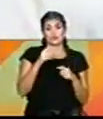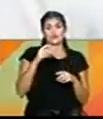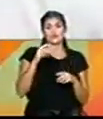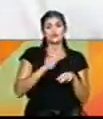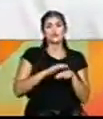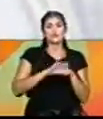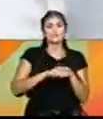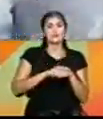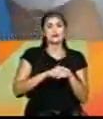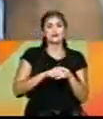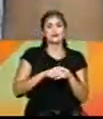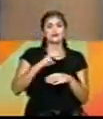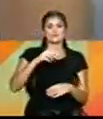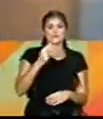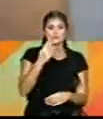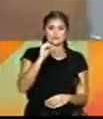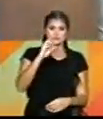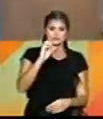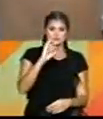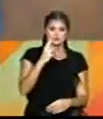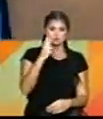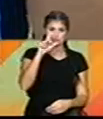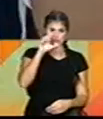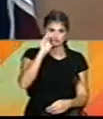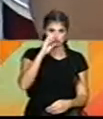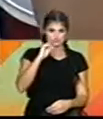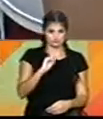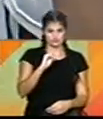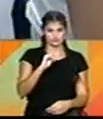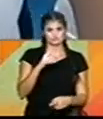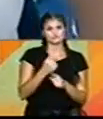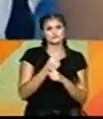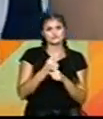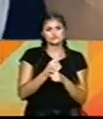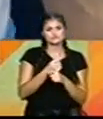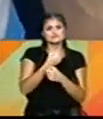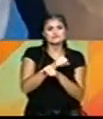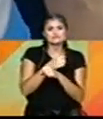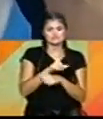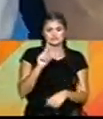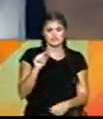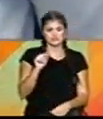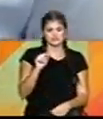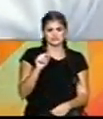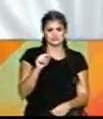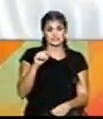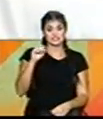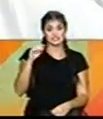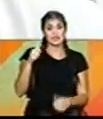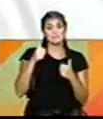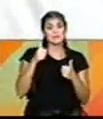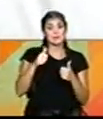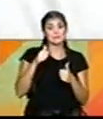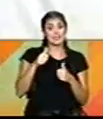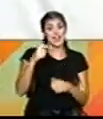articulações, dos músculos e assim, portanto isto ajuda-nos a movimentar muito melhor, não é? E faz-lhe bem sabe a quê também? Faz-lhe aqui à